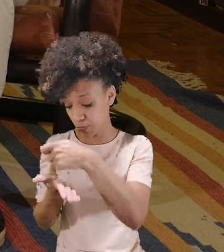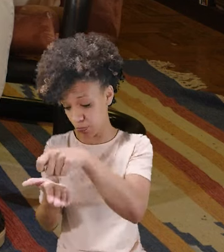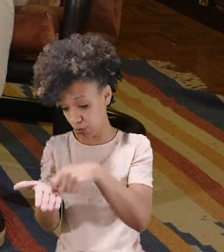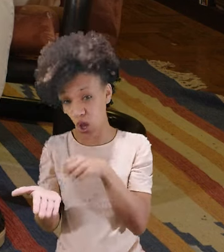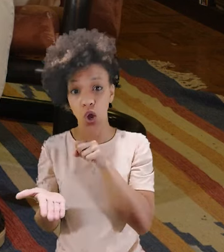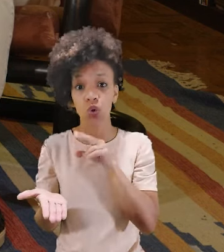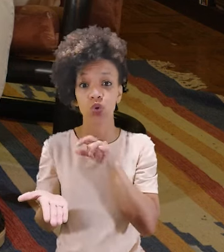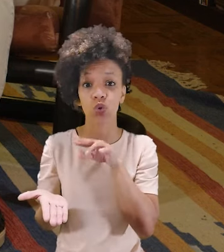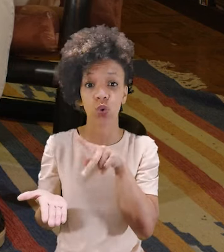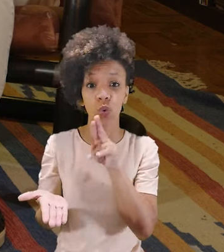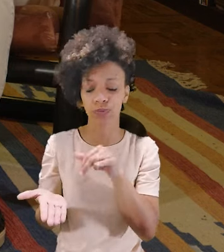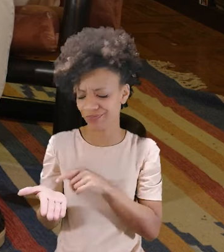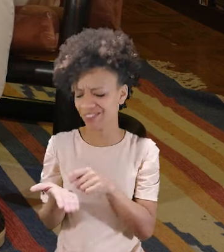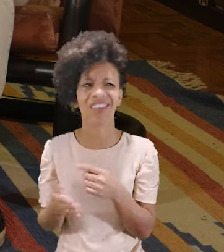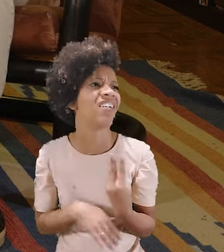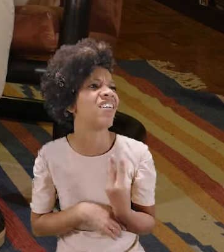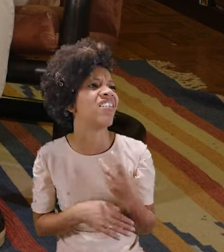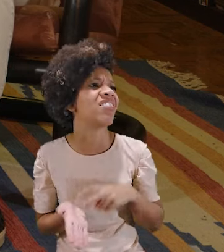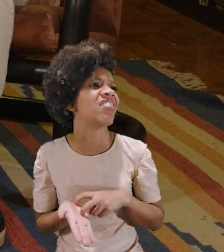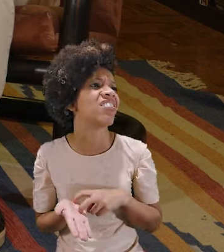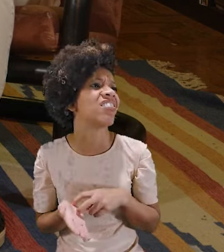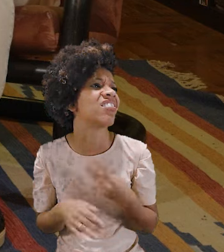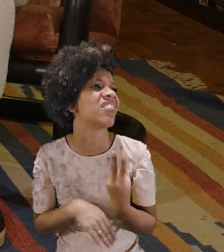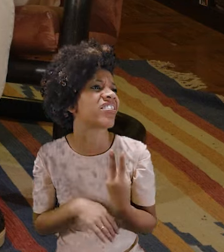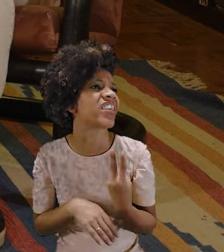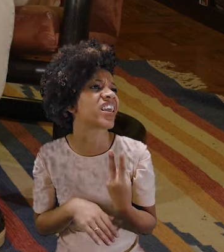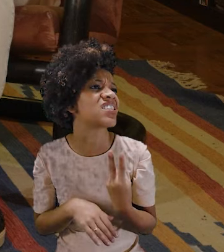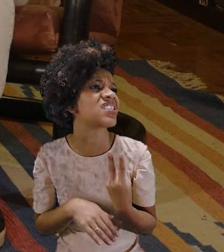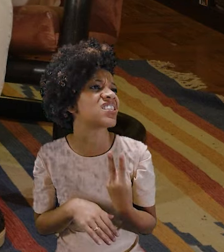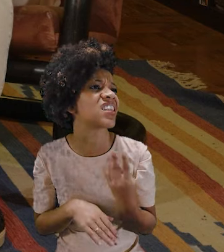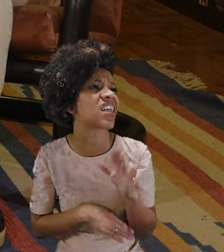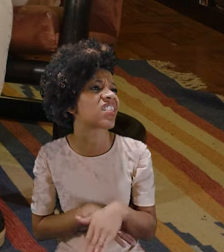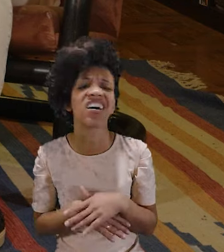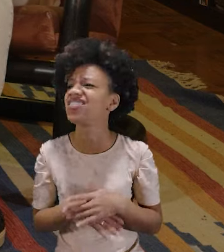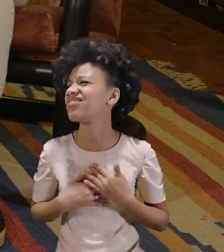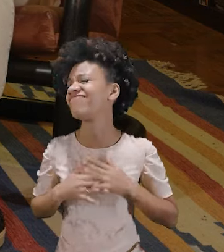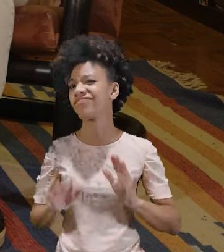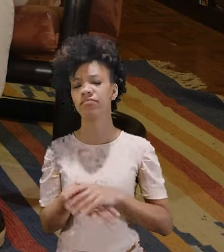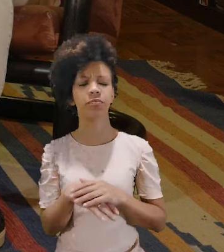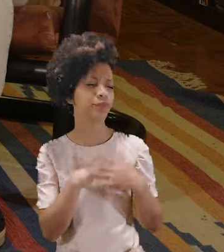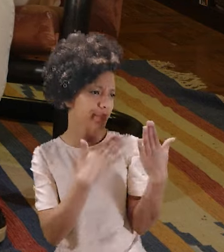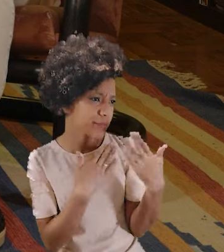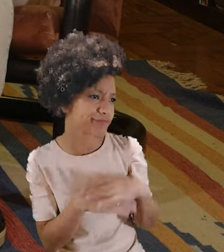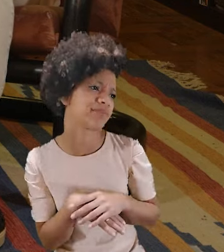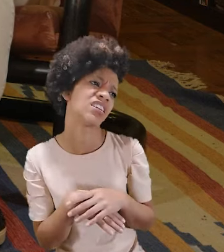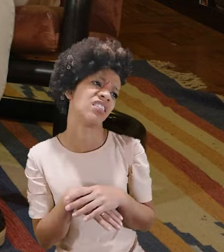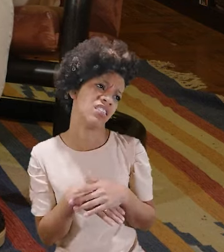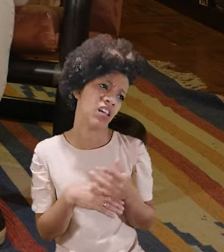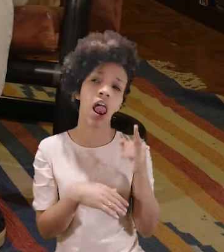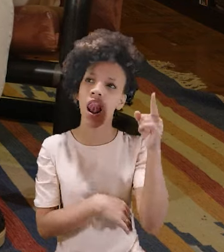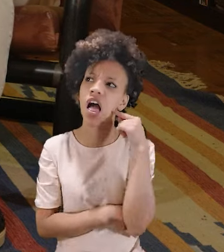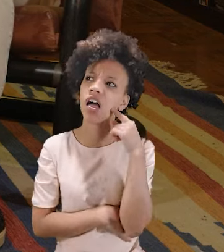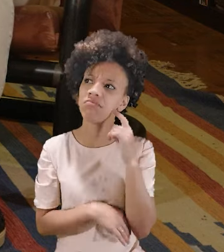um Sudoku que você quer atividade 3 da e tem mais o que fazer nessa merda e eu tava vendo o caso do Corsa Concórdia ou falando assim para ele